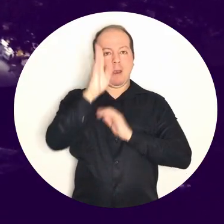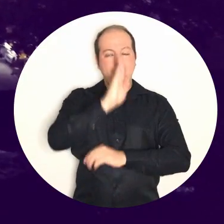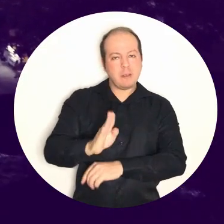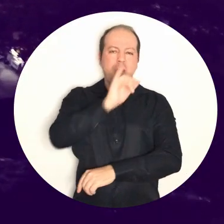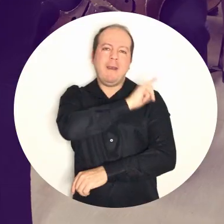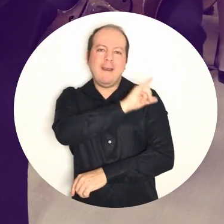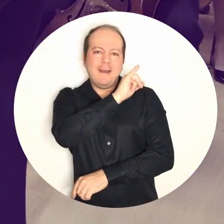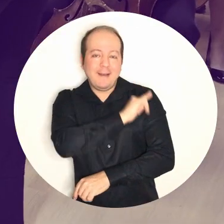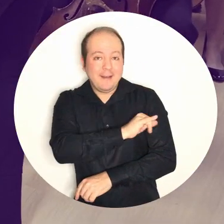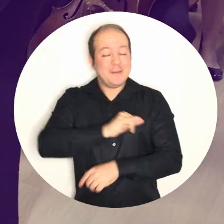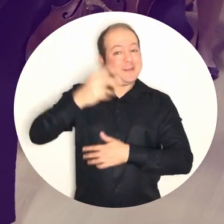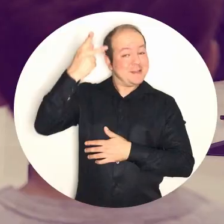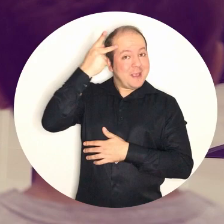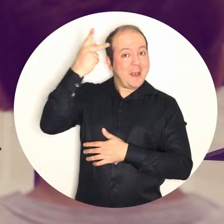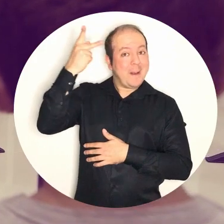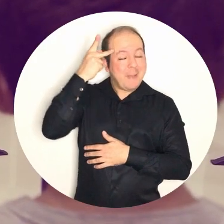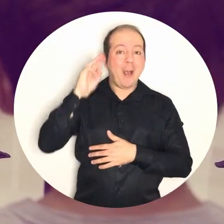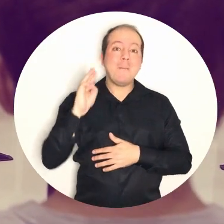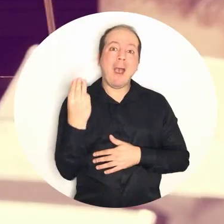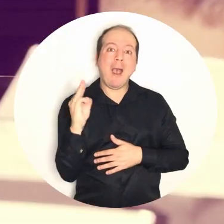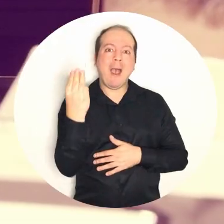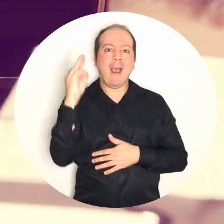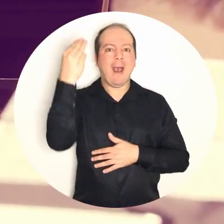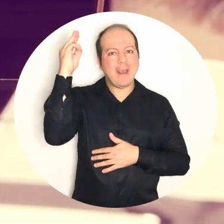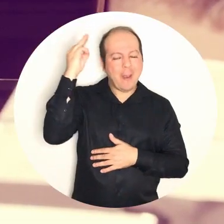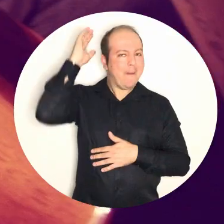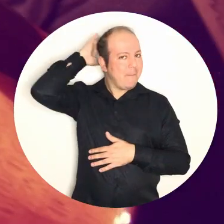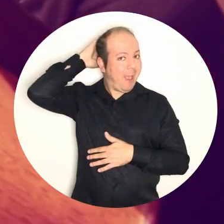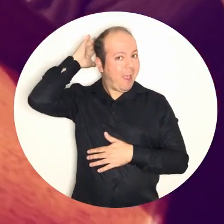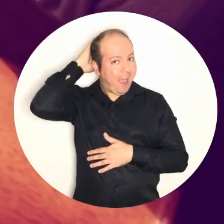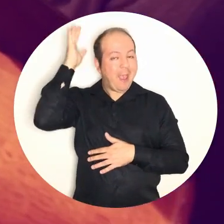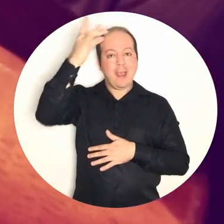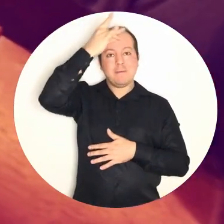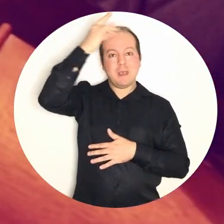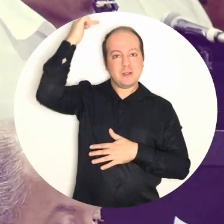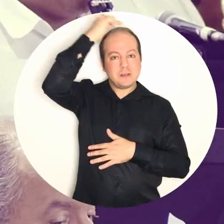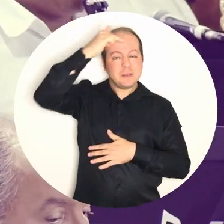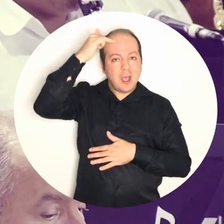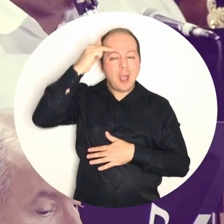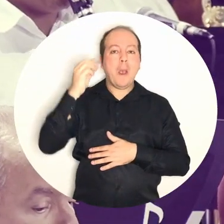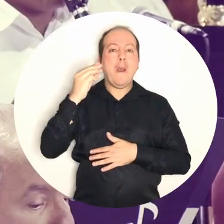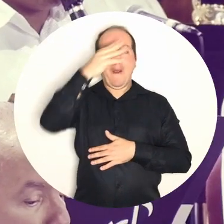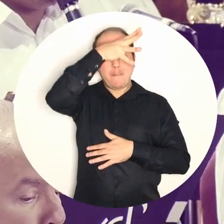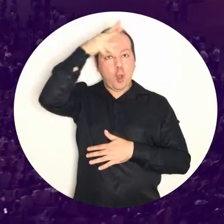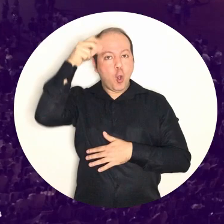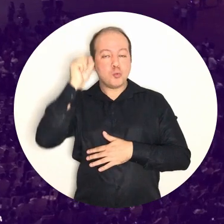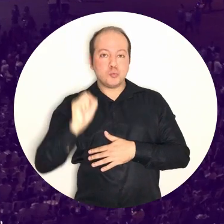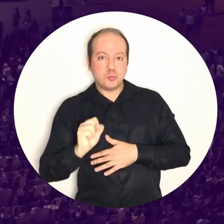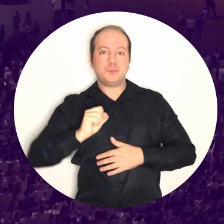de Janeiro, São Paulo, Maranhão, Pará, Espírito Santo e Mato Grosso do Sul.